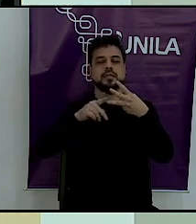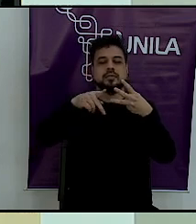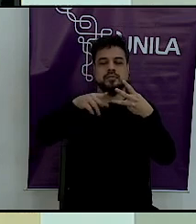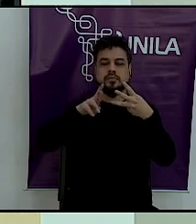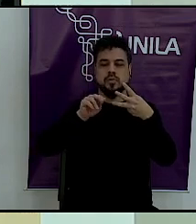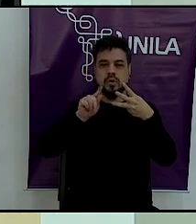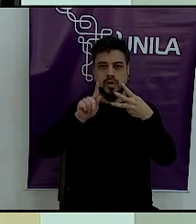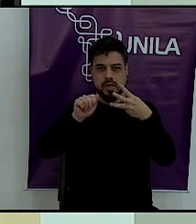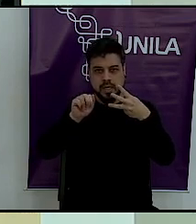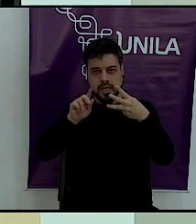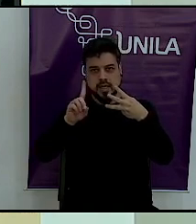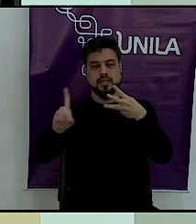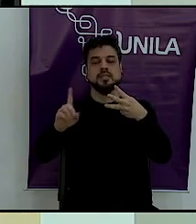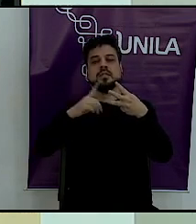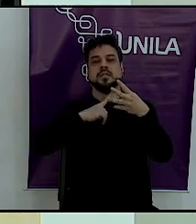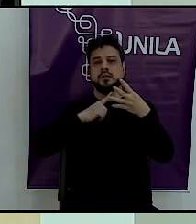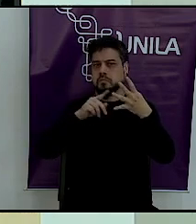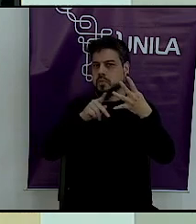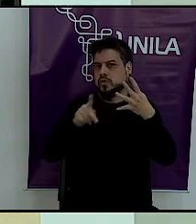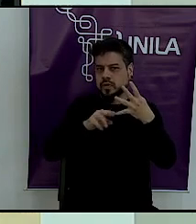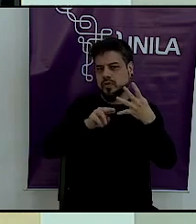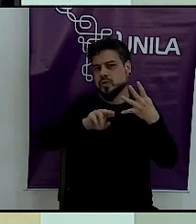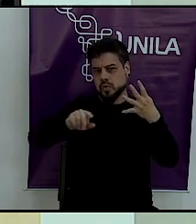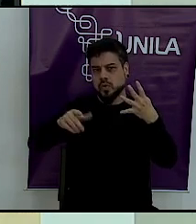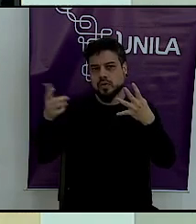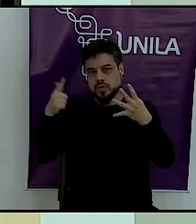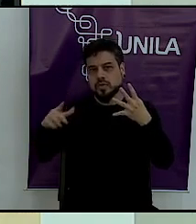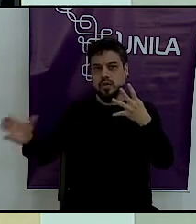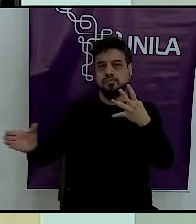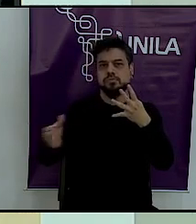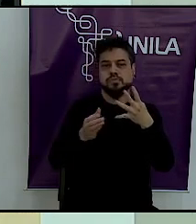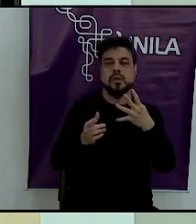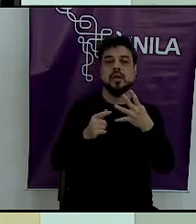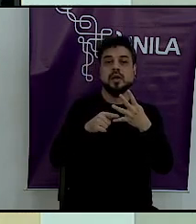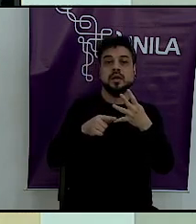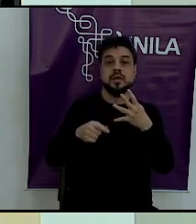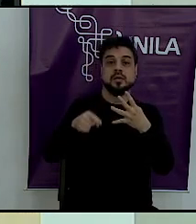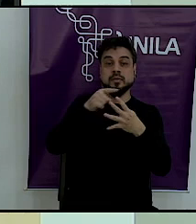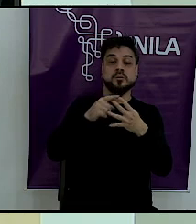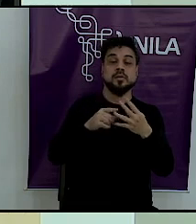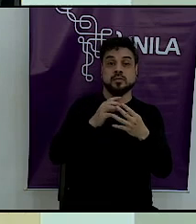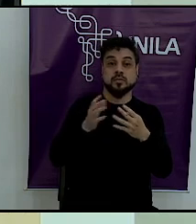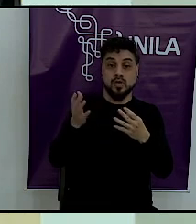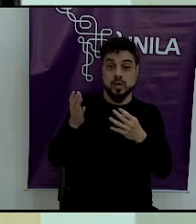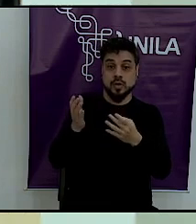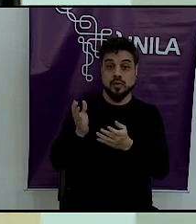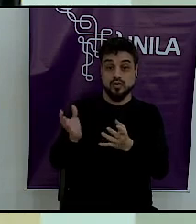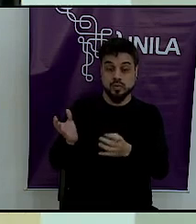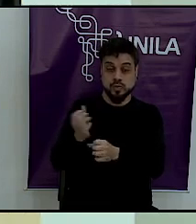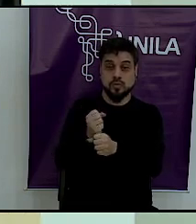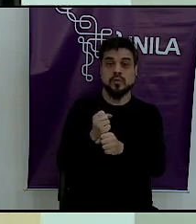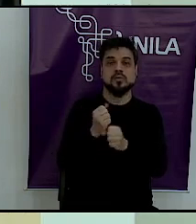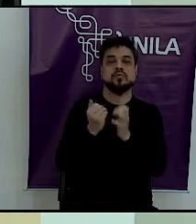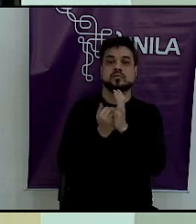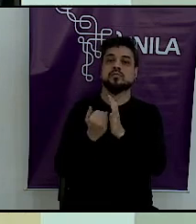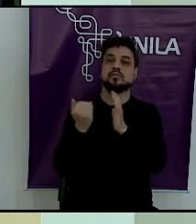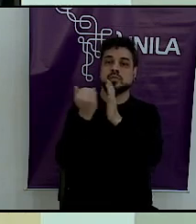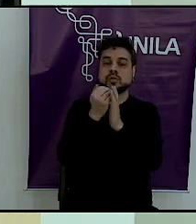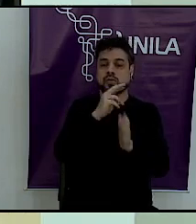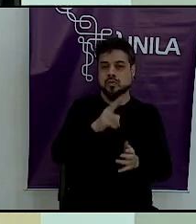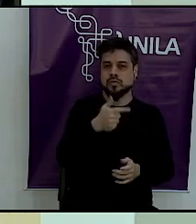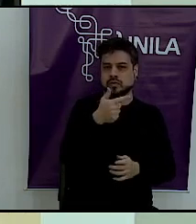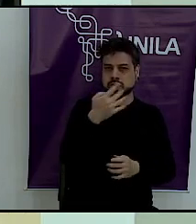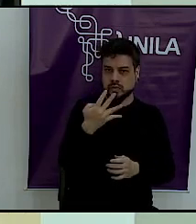né, por convênios próprios. Então a gente já teve um crescimento importante durante o ano de 2024 e para o ano